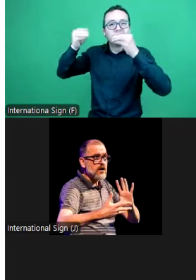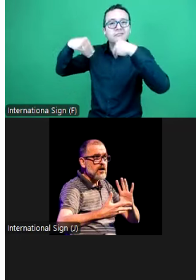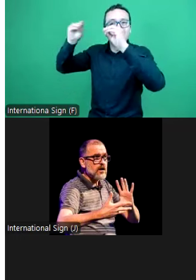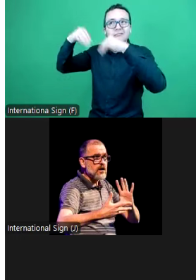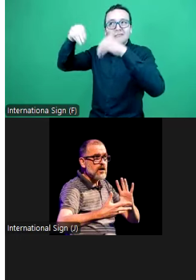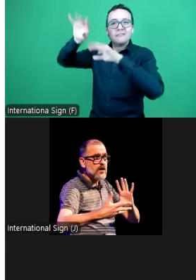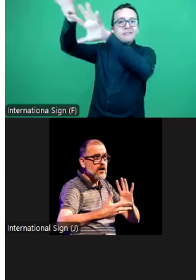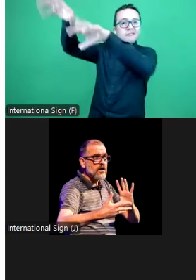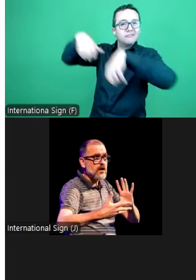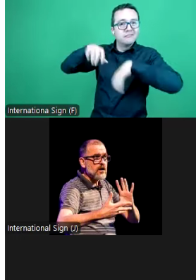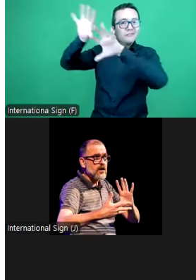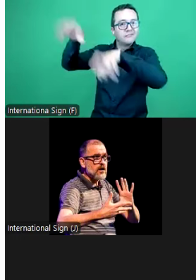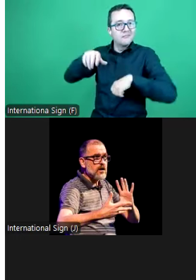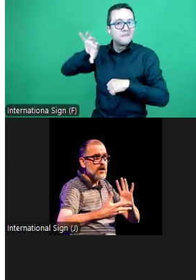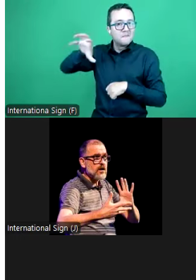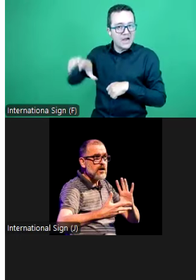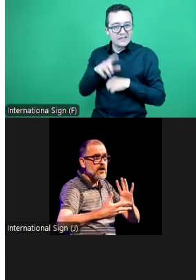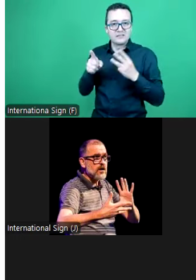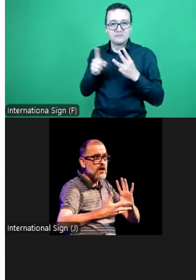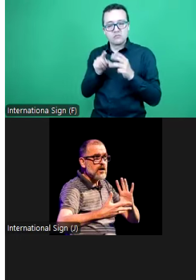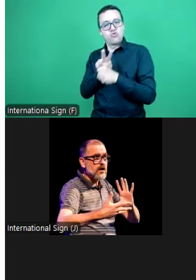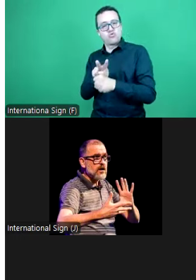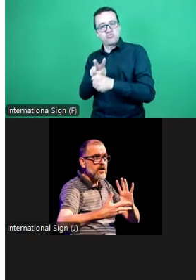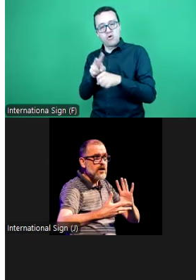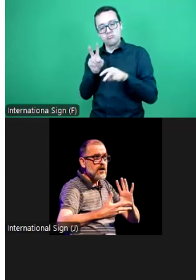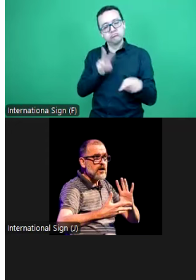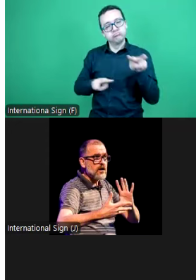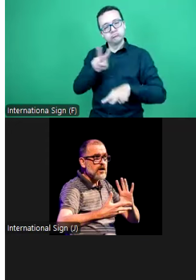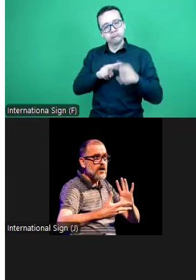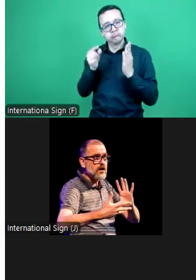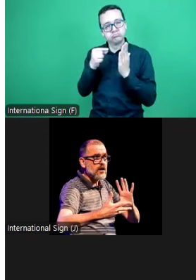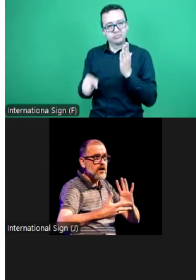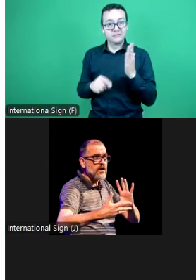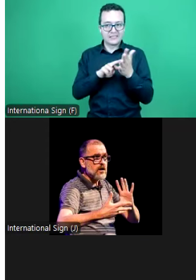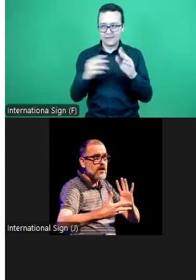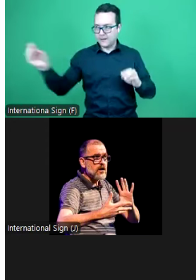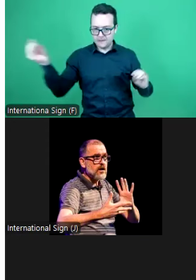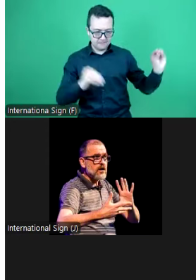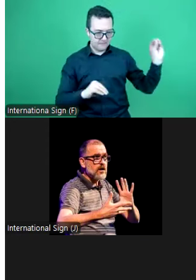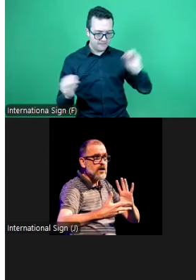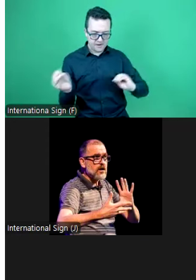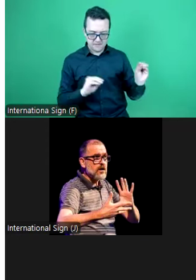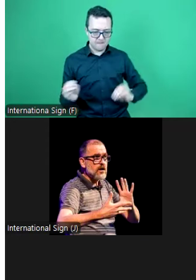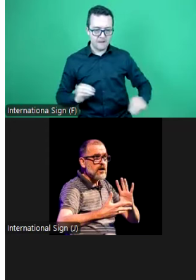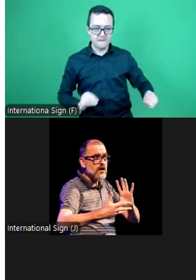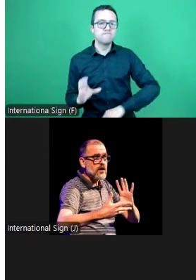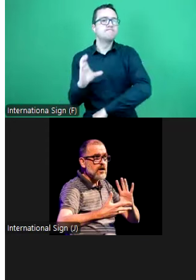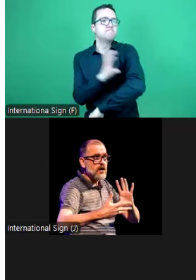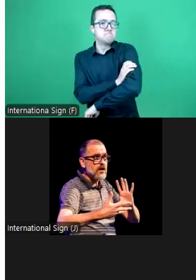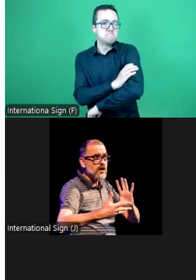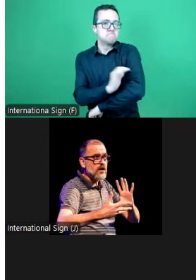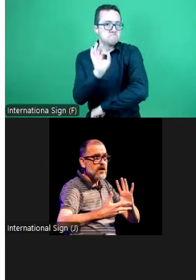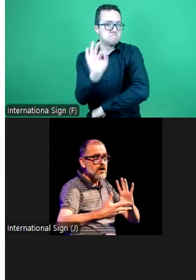Control y Vigilancia, que es el ARSA. Con esto se estandariza la ficha técnica del tensiómetro. com todas essas informações,